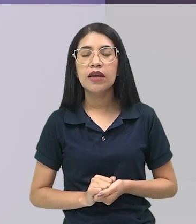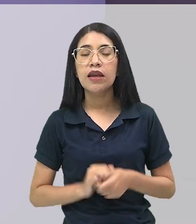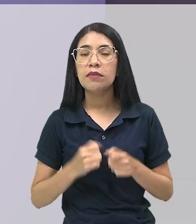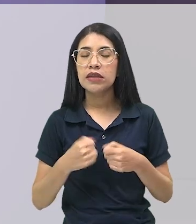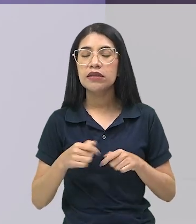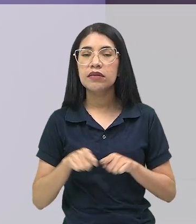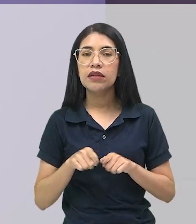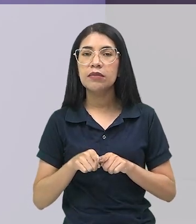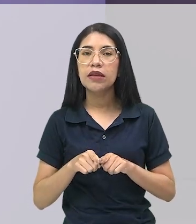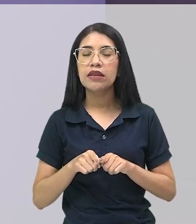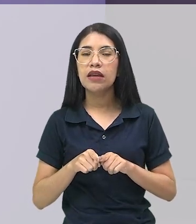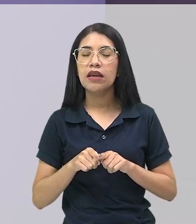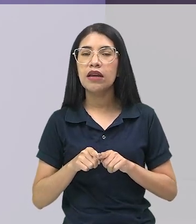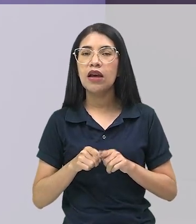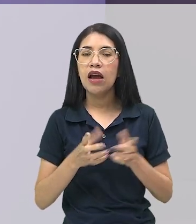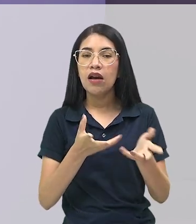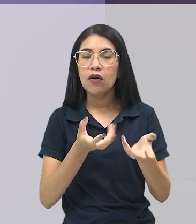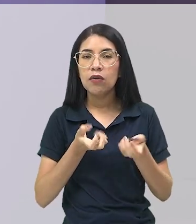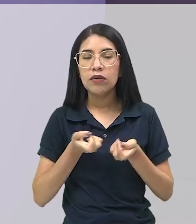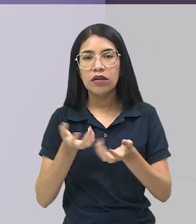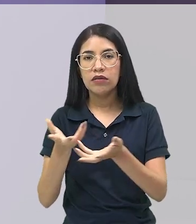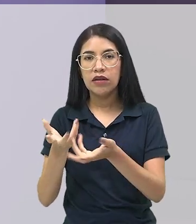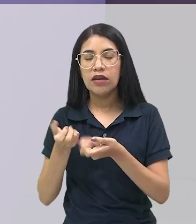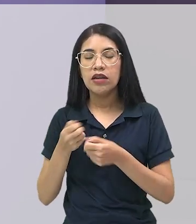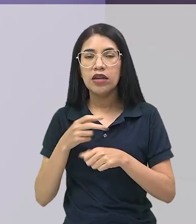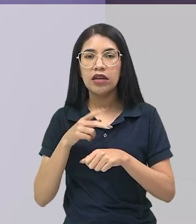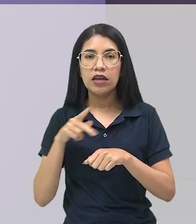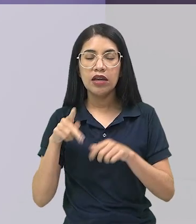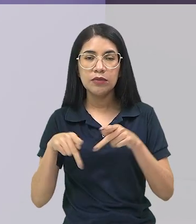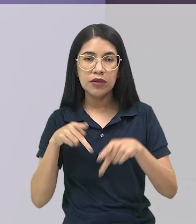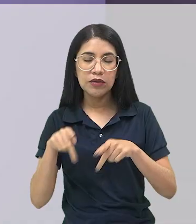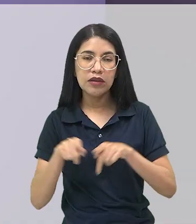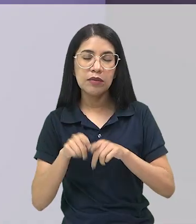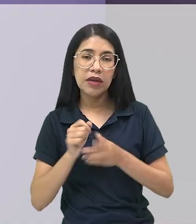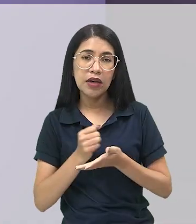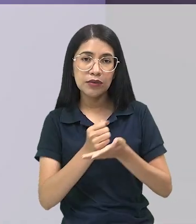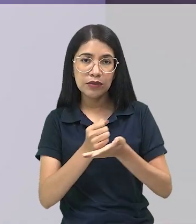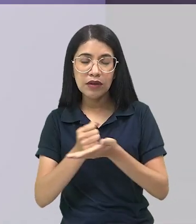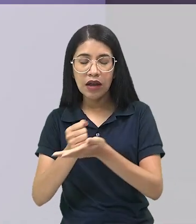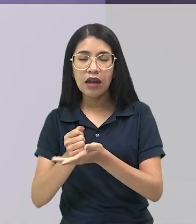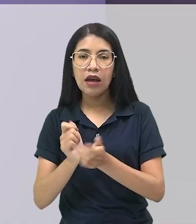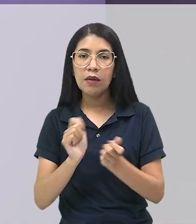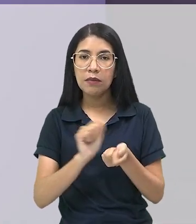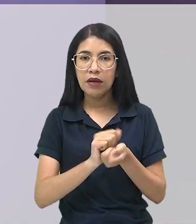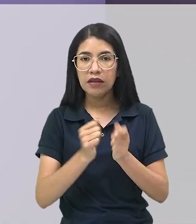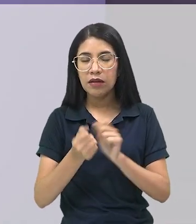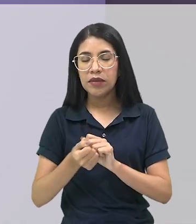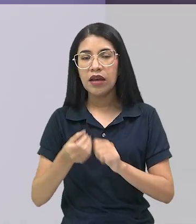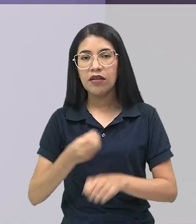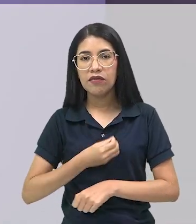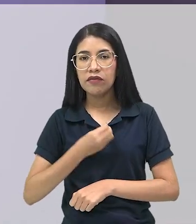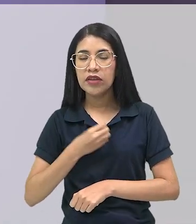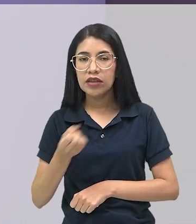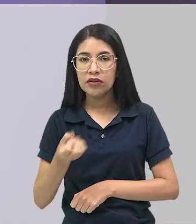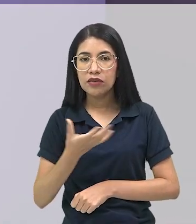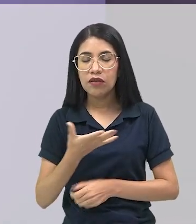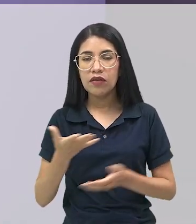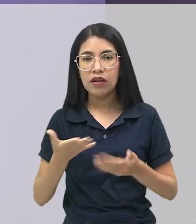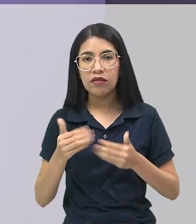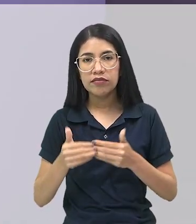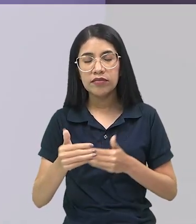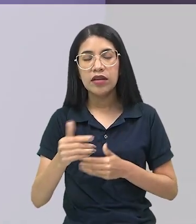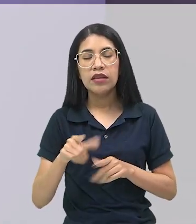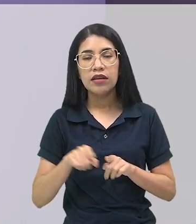adotar essa atitude de acolhimento, ajudar essa pessoa a se adaptar à nova realidade em que está vivendo, à